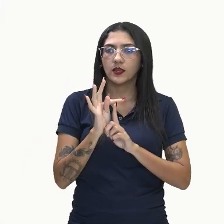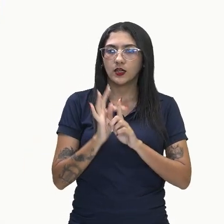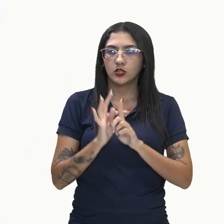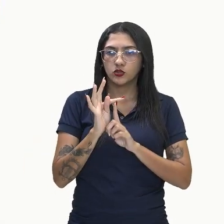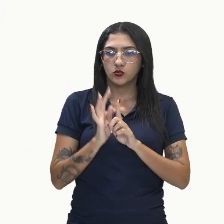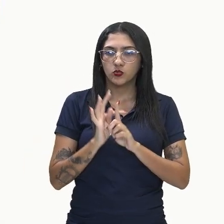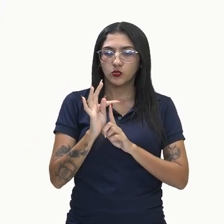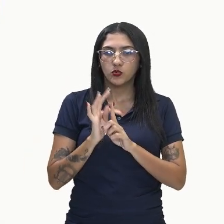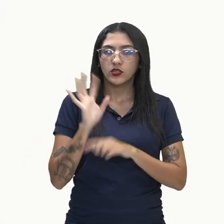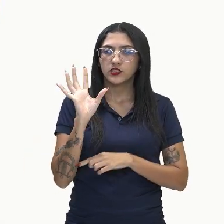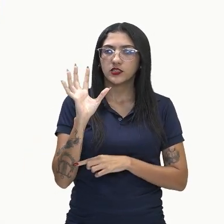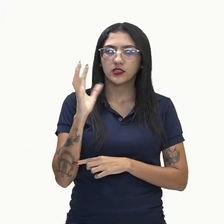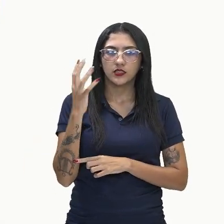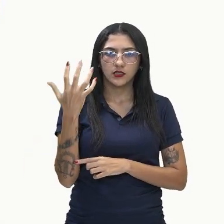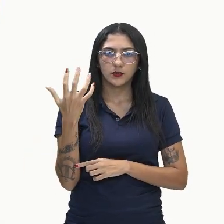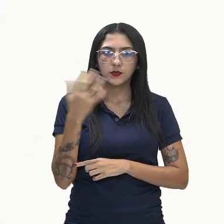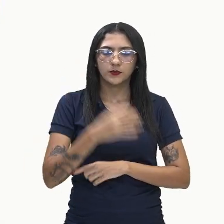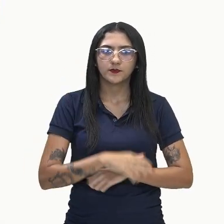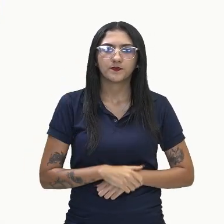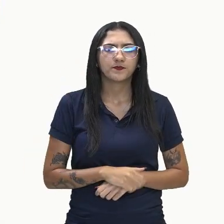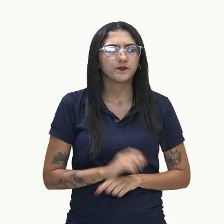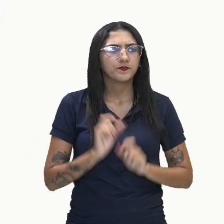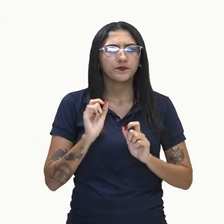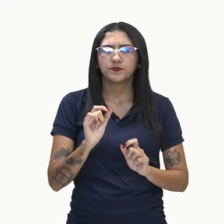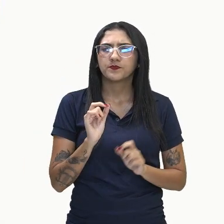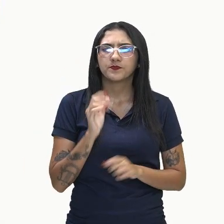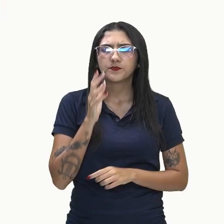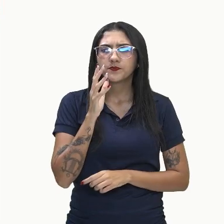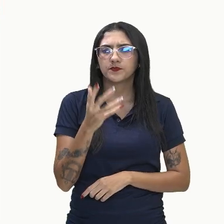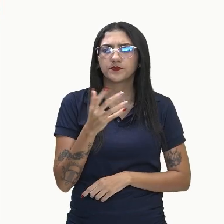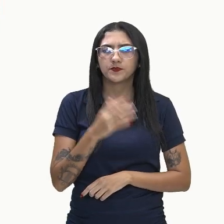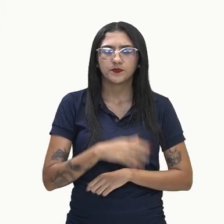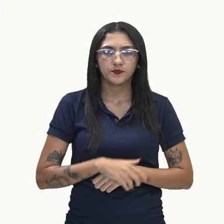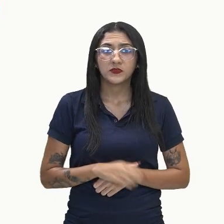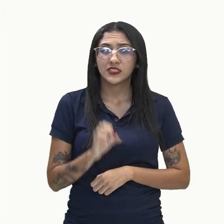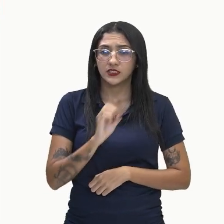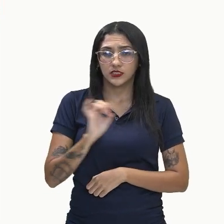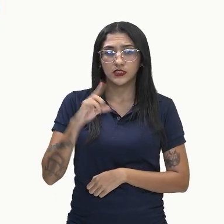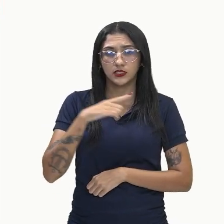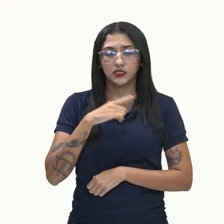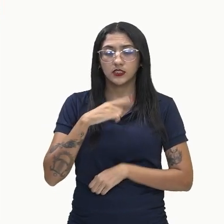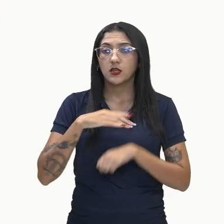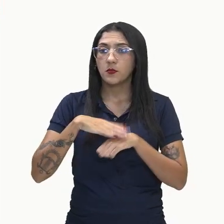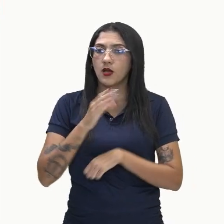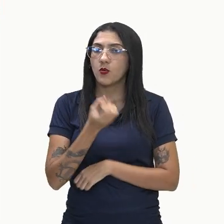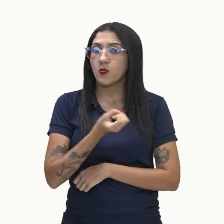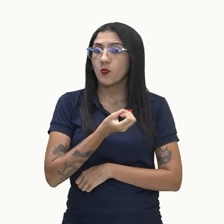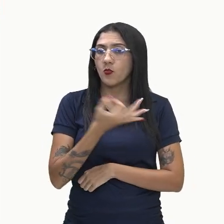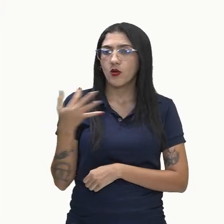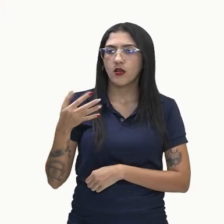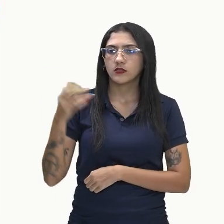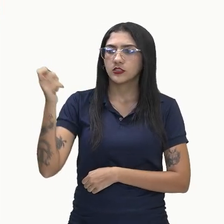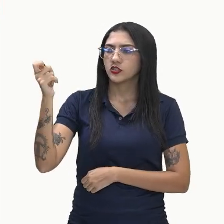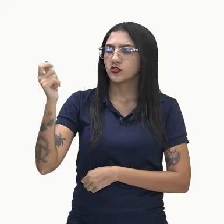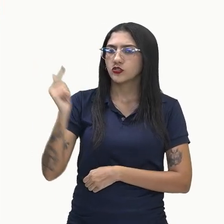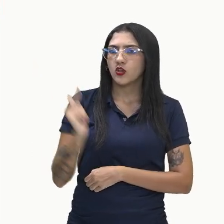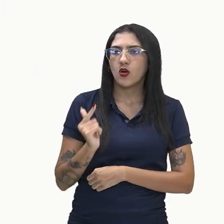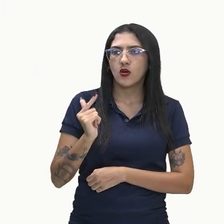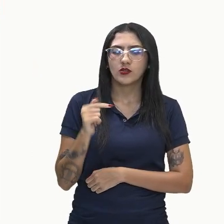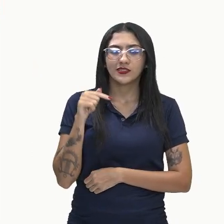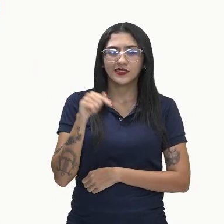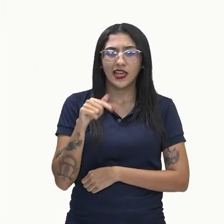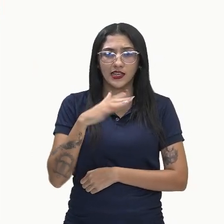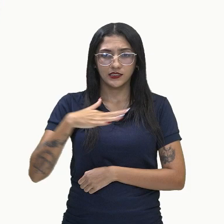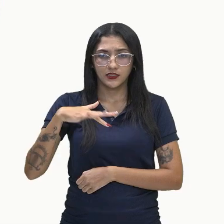vai acontecer? Se eu recebo uma maior quantidade de raios solares nessas faixas próximas à linha